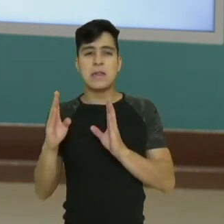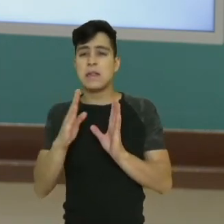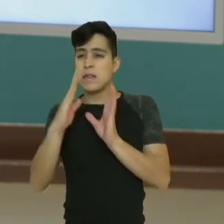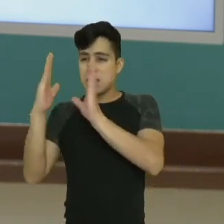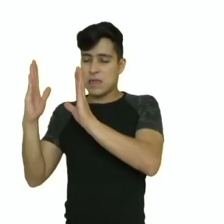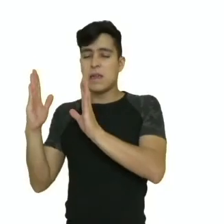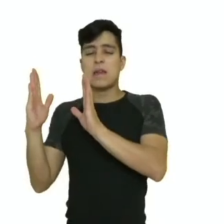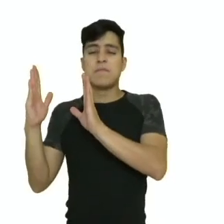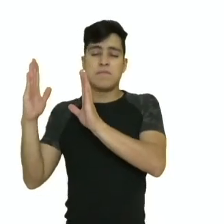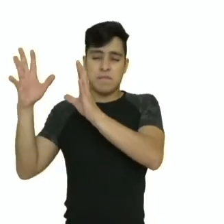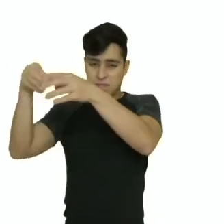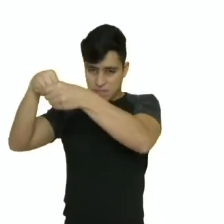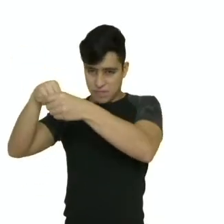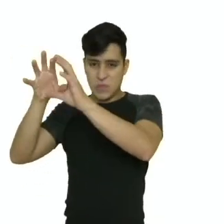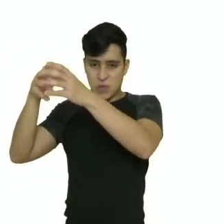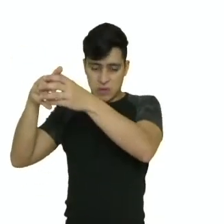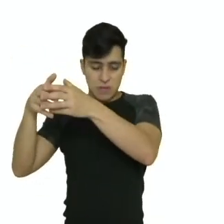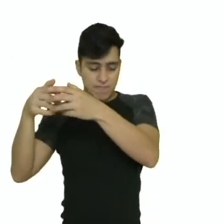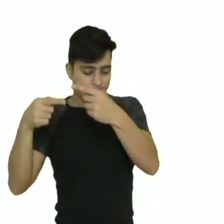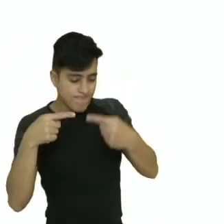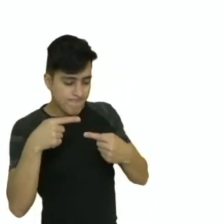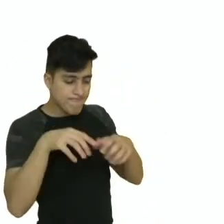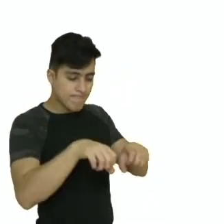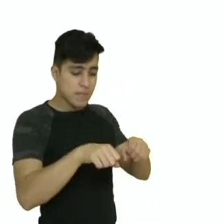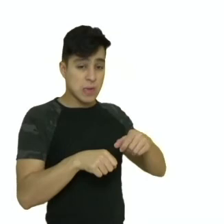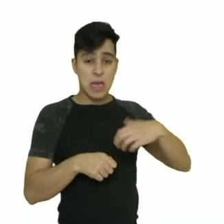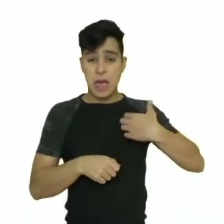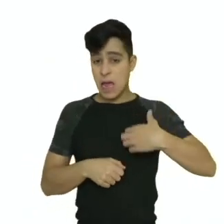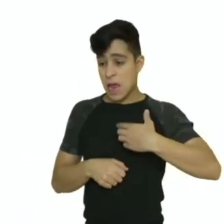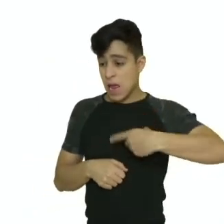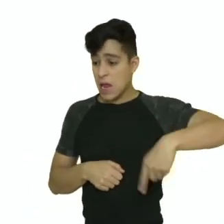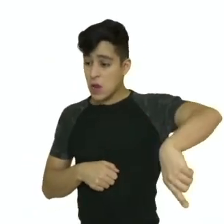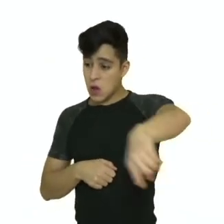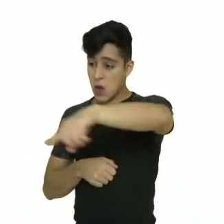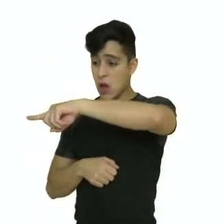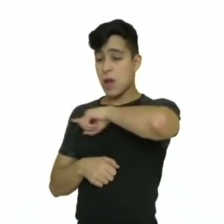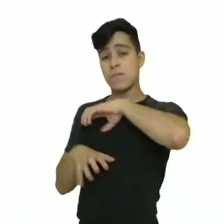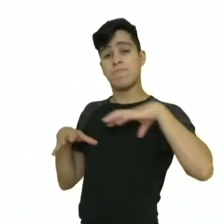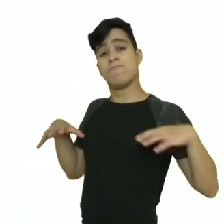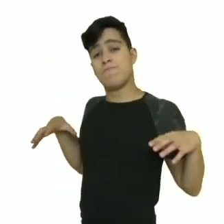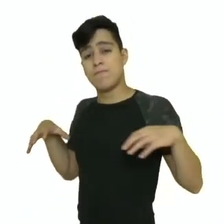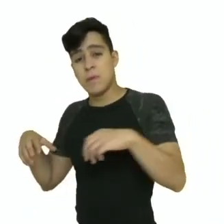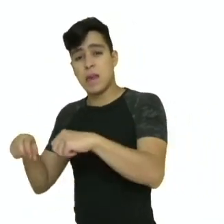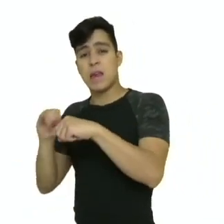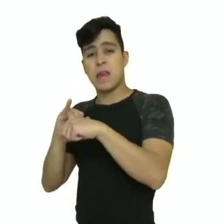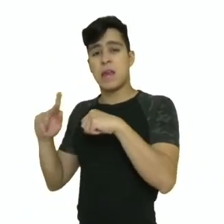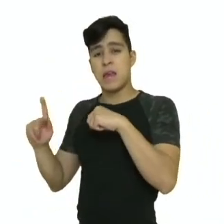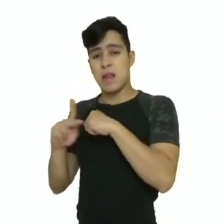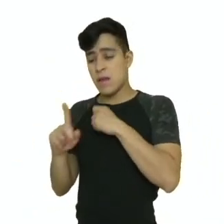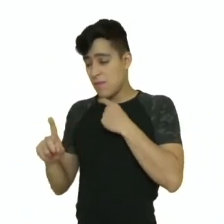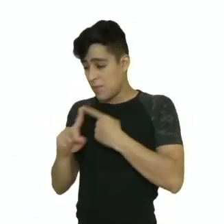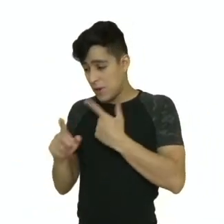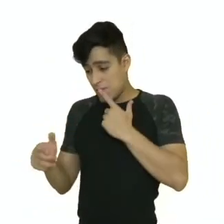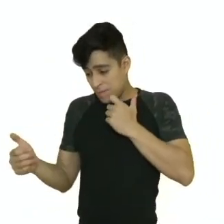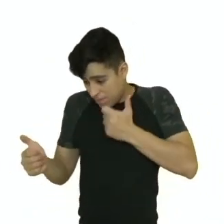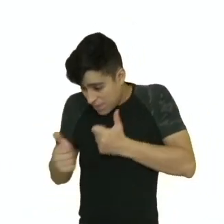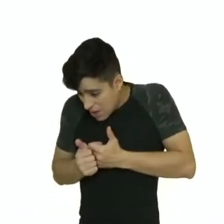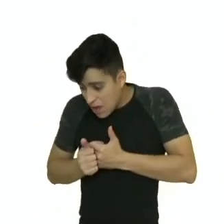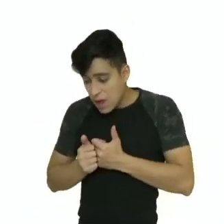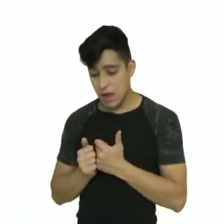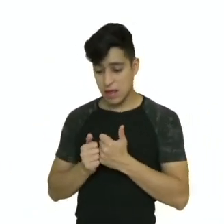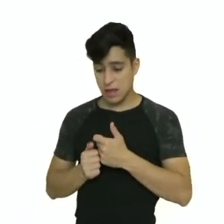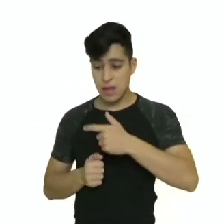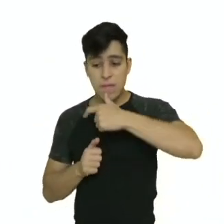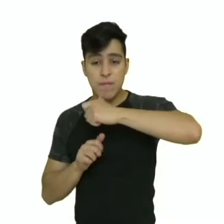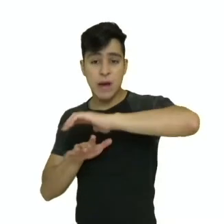tem a Argentina. Olha só, a Argentina então declarou que as Ilhas Malvinas pertencem a eles, por estar mais próxima à costa